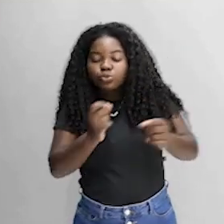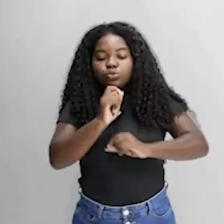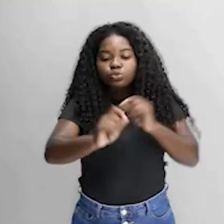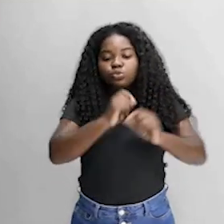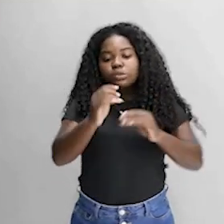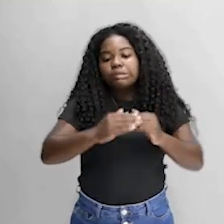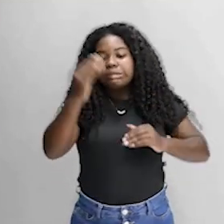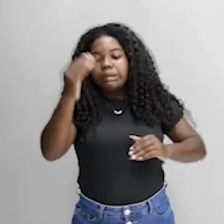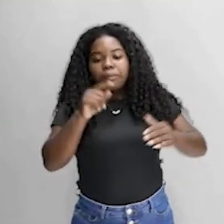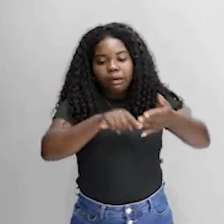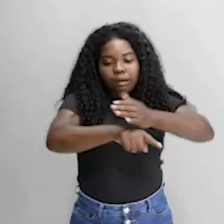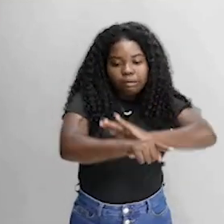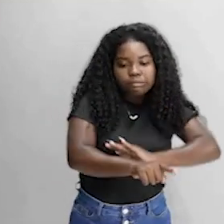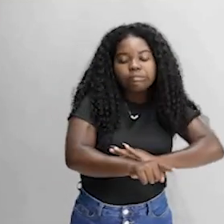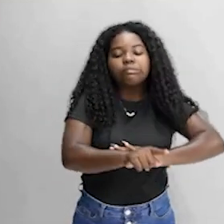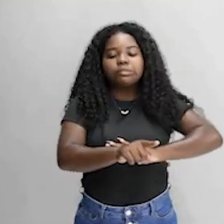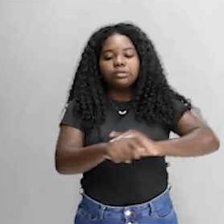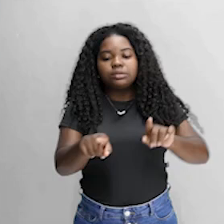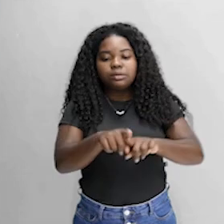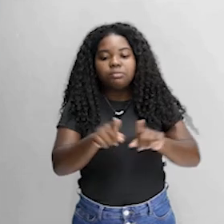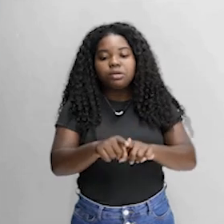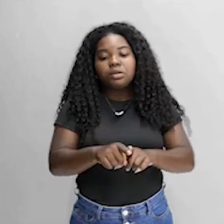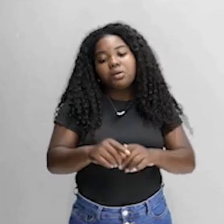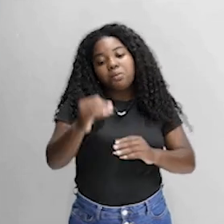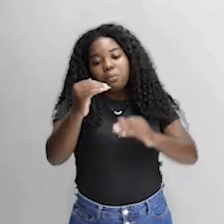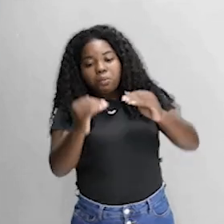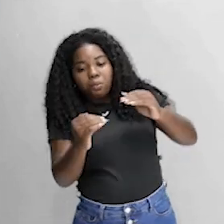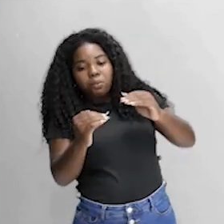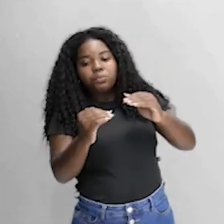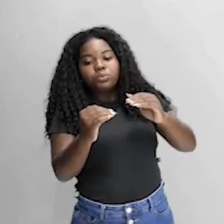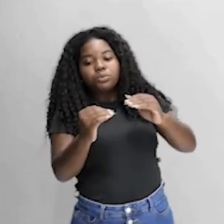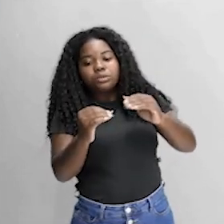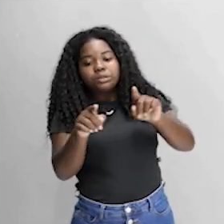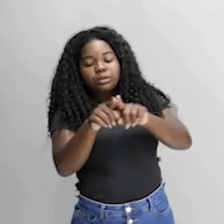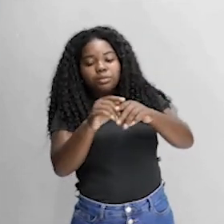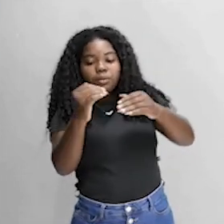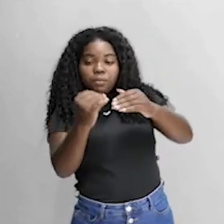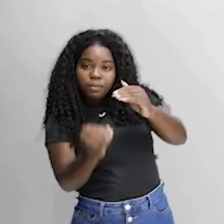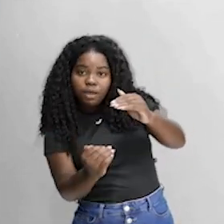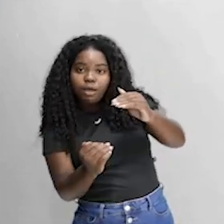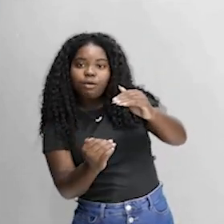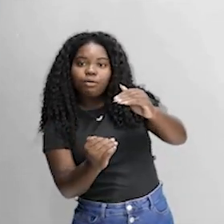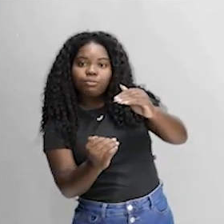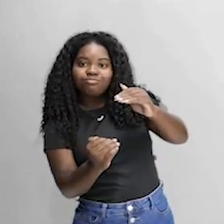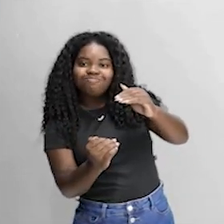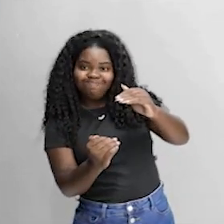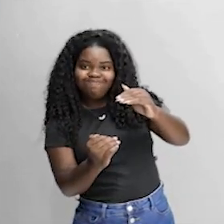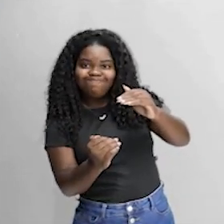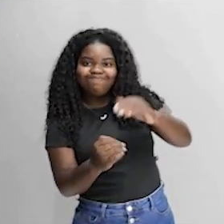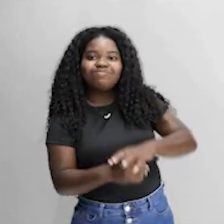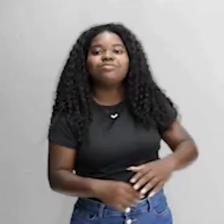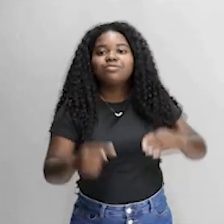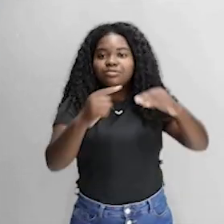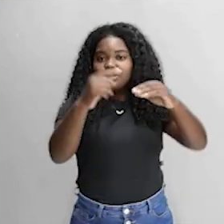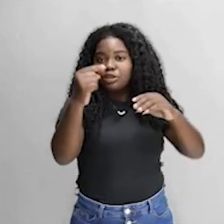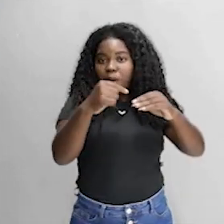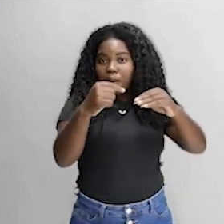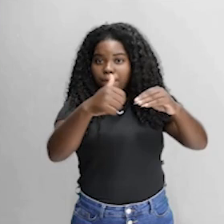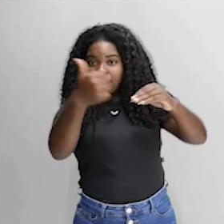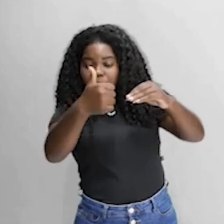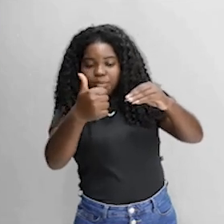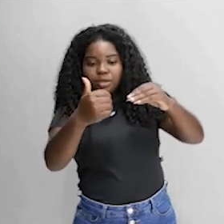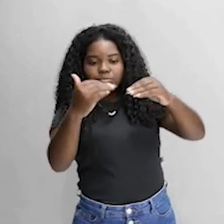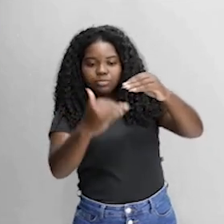extensão, média extensão, menor. Esse aqui é o menos compreensível, esse aqui é o mais compreensível e esse aqui é o médio